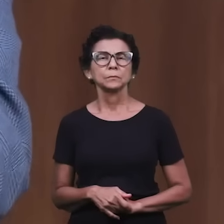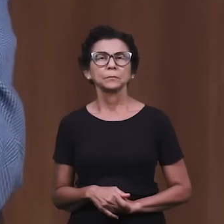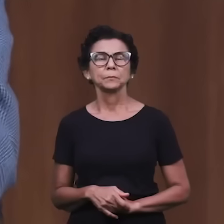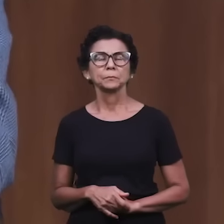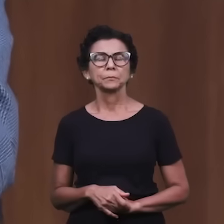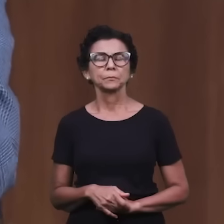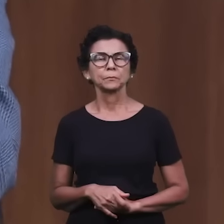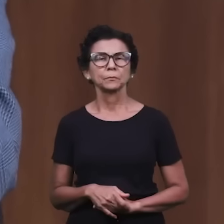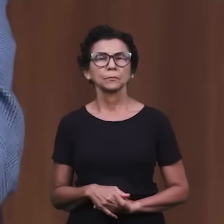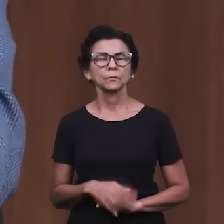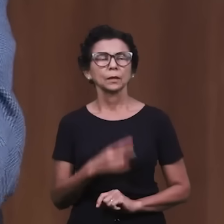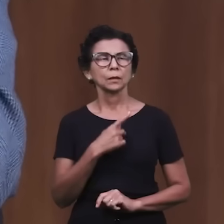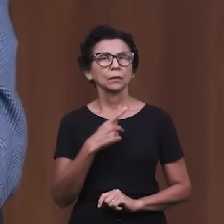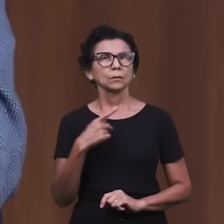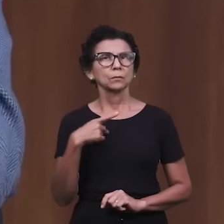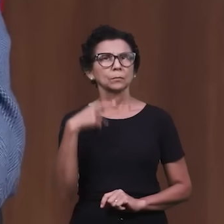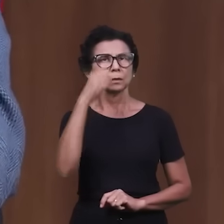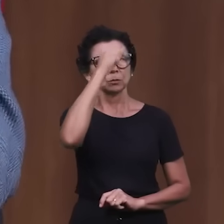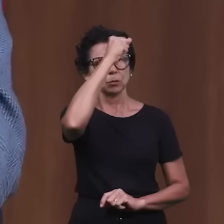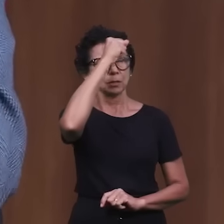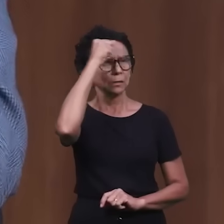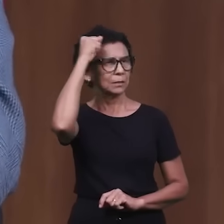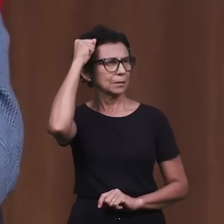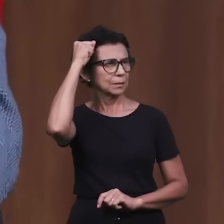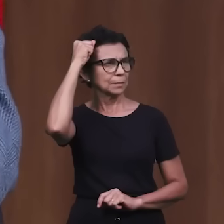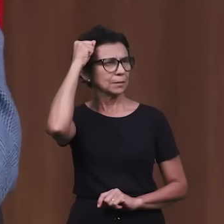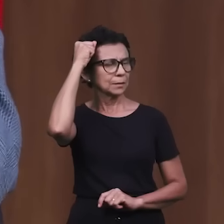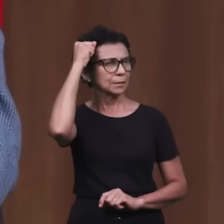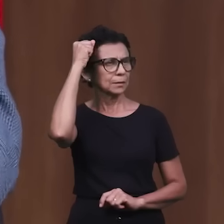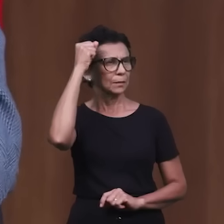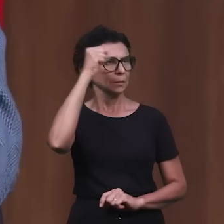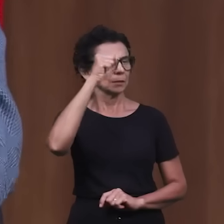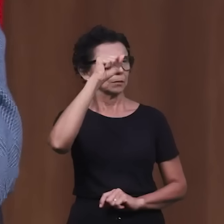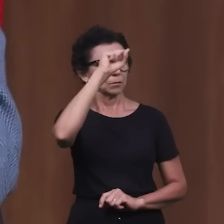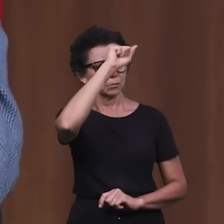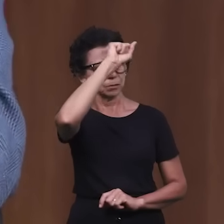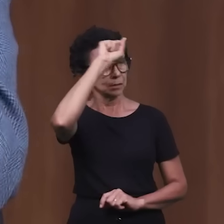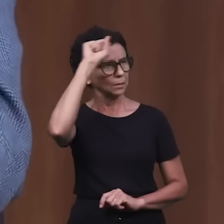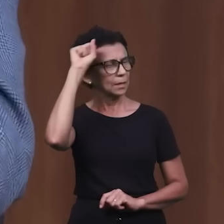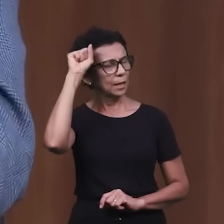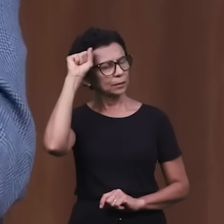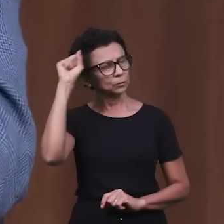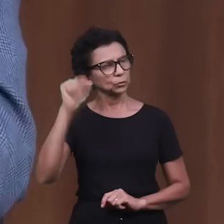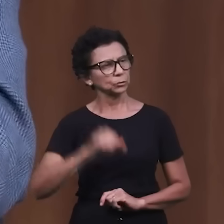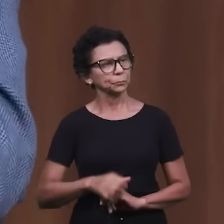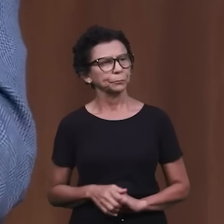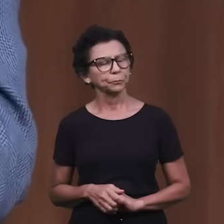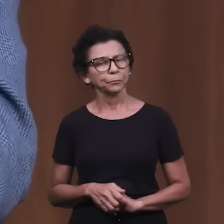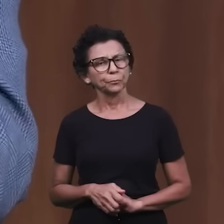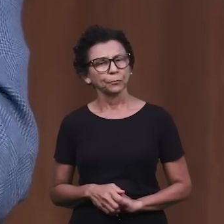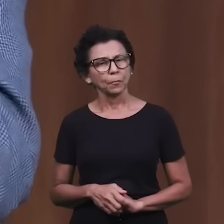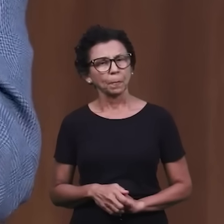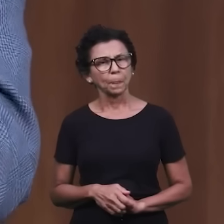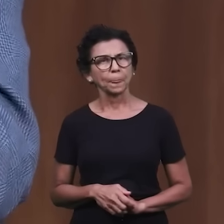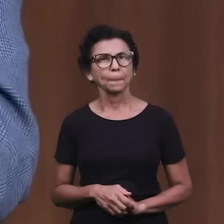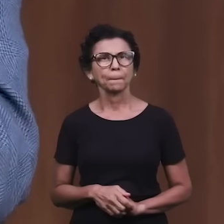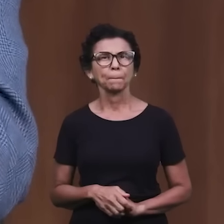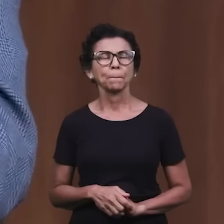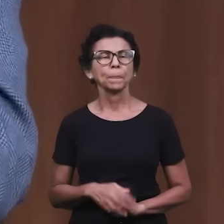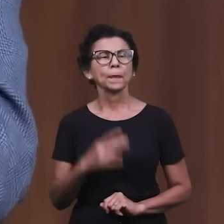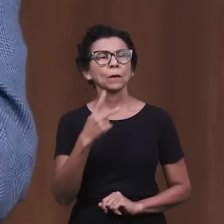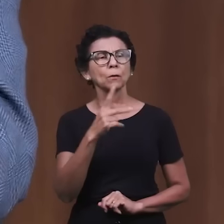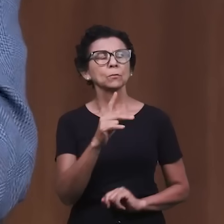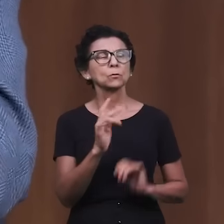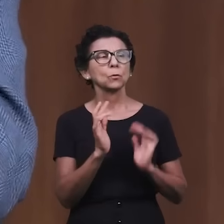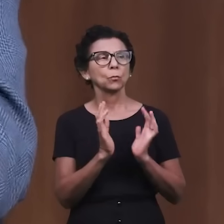como você lida isso, porque você está passando isso para os pastores que estão assistindo, como você lida com o seu grupo